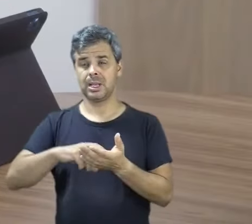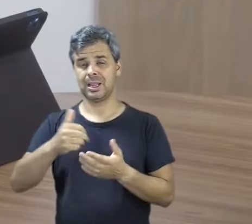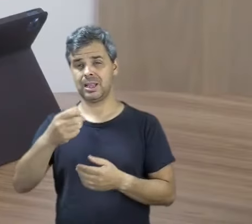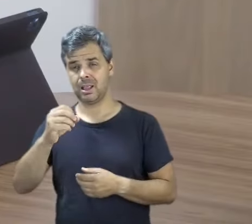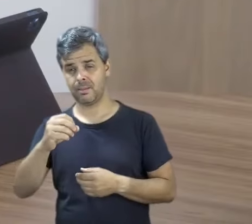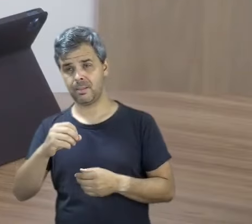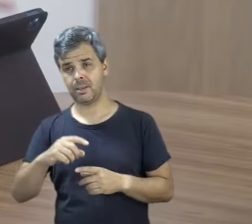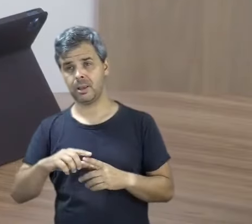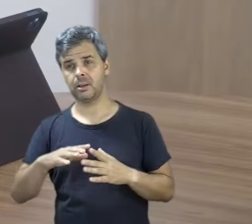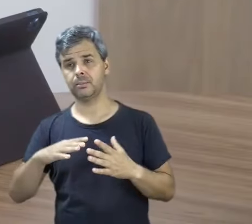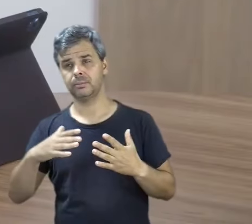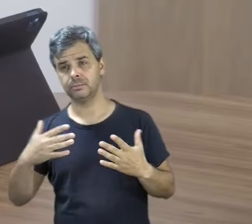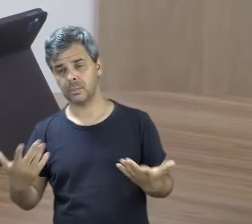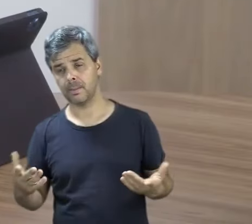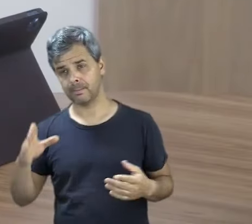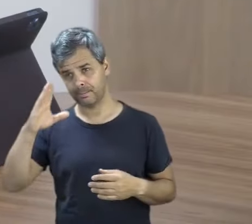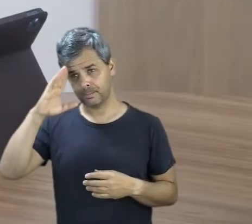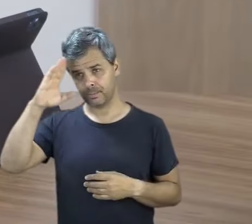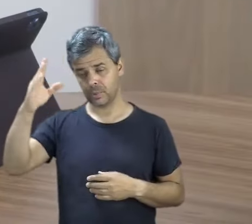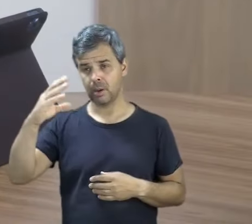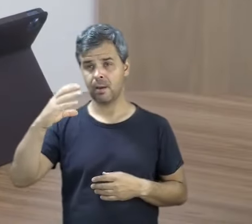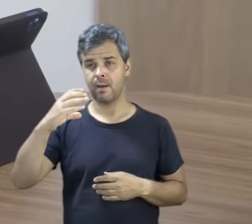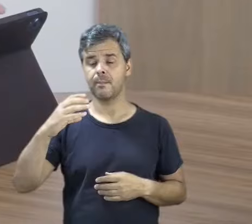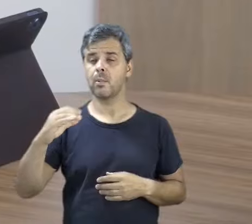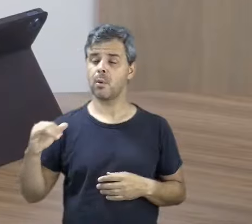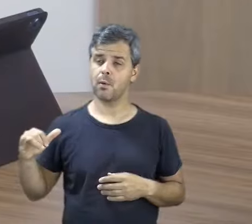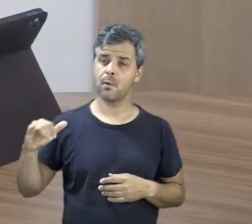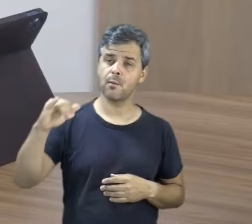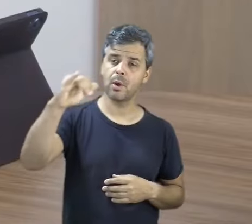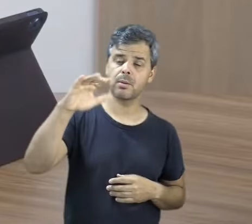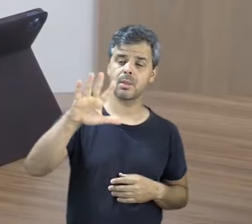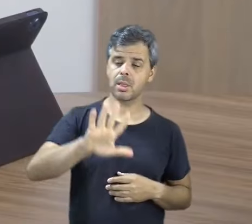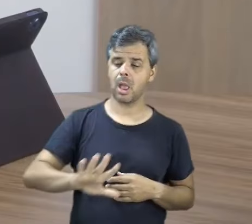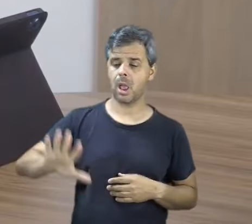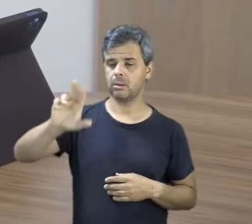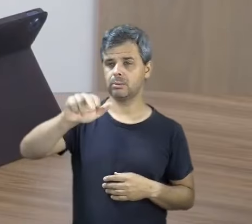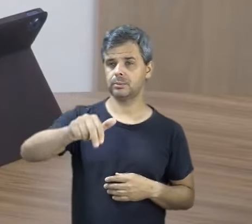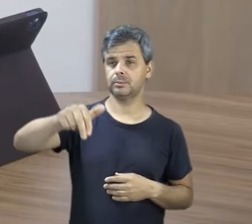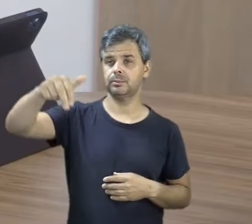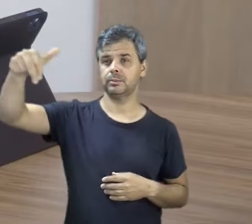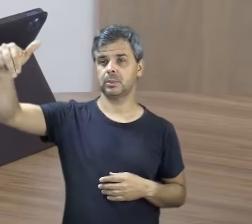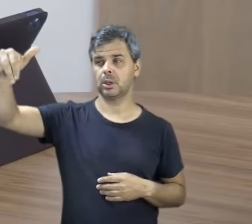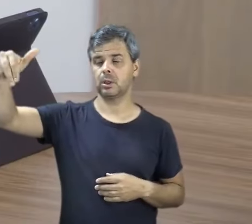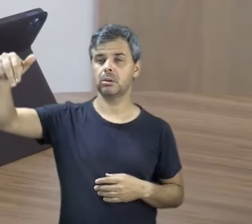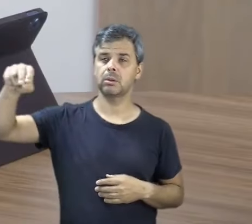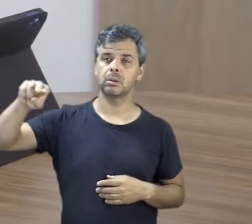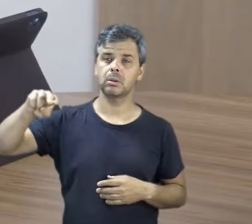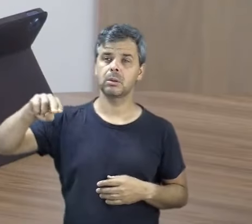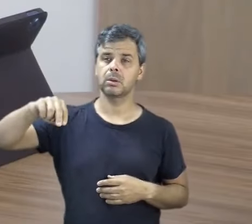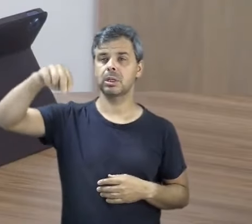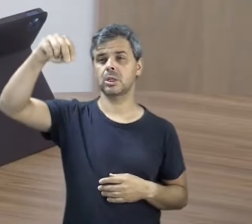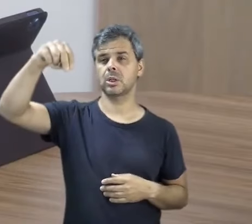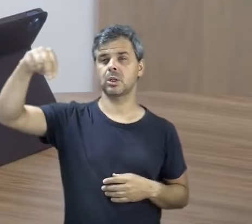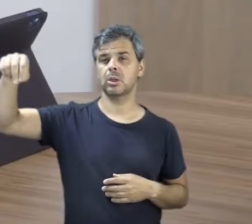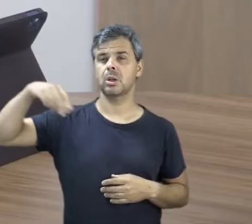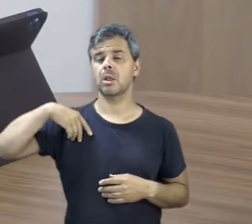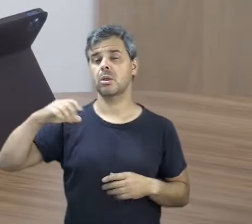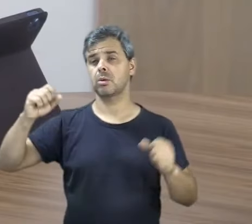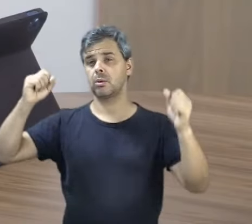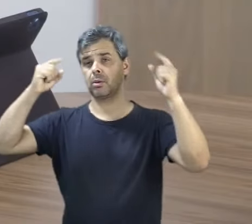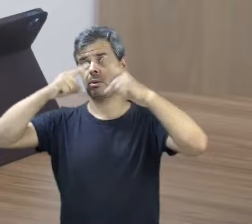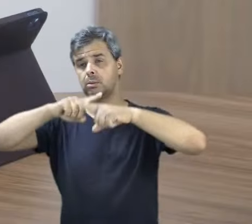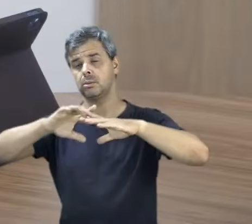gente tem, né? Principalmente para o voo do Nordeste, que a gente ficou, que nós tivemos algumas